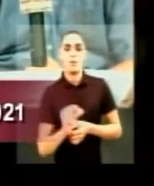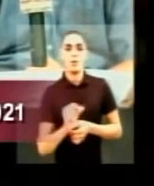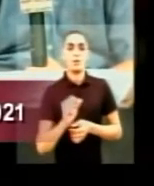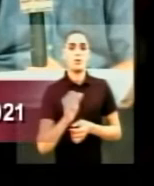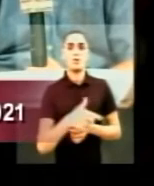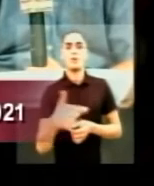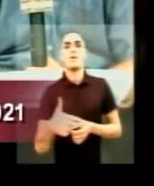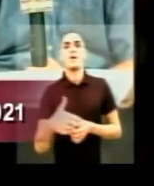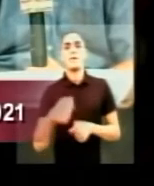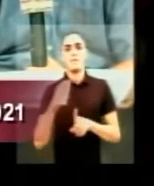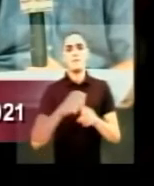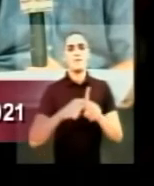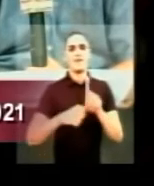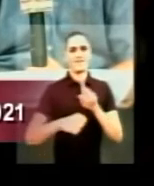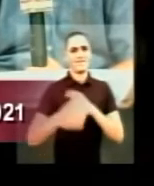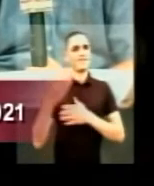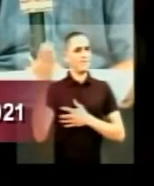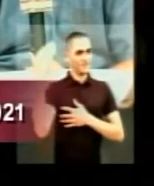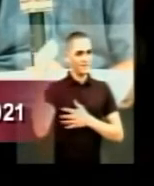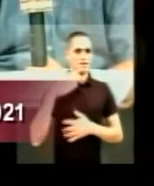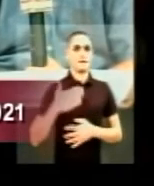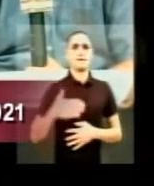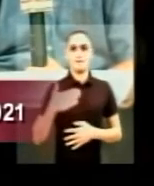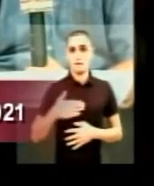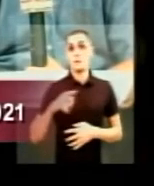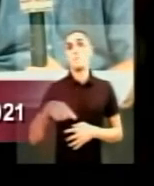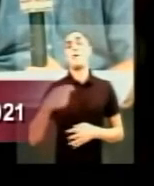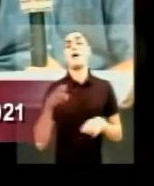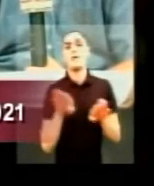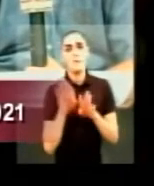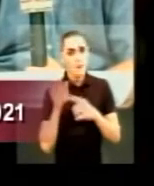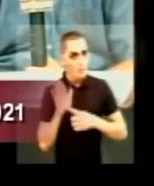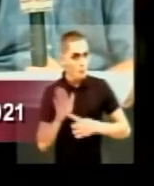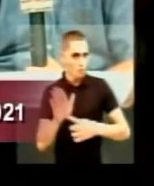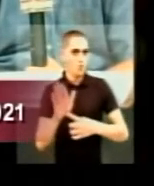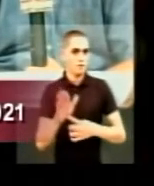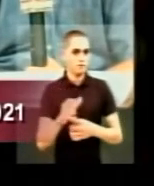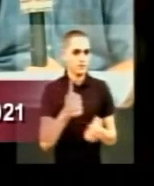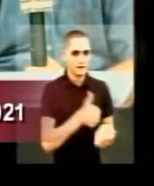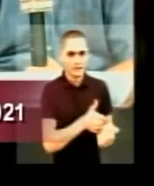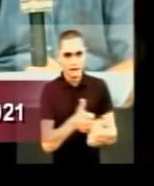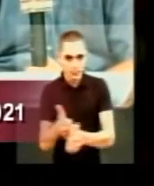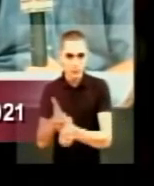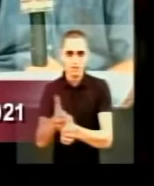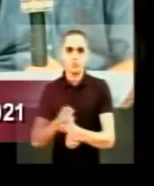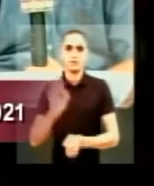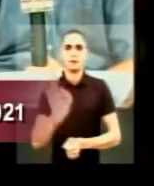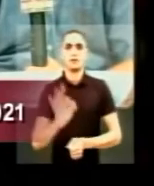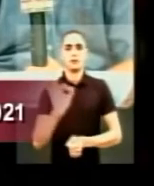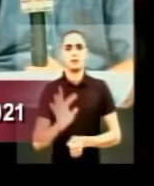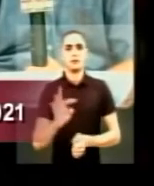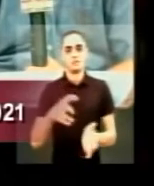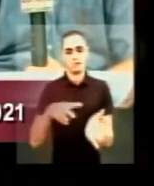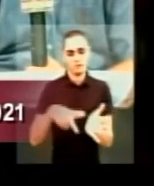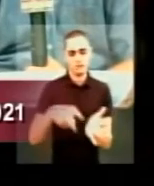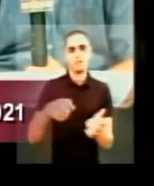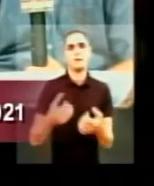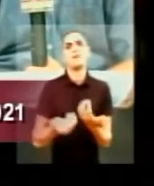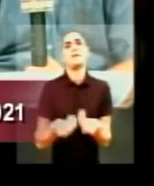agosto. Mas mostra também, acompanhando a taxa de aumento de casos, um